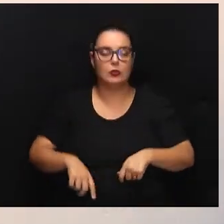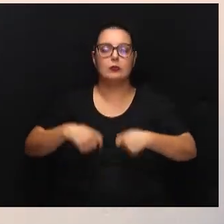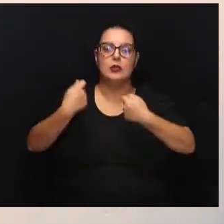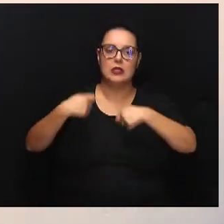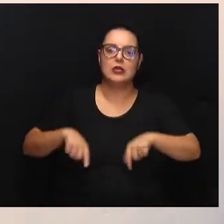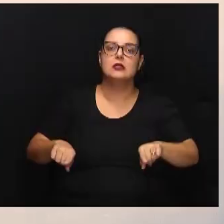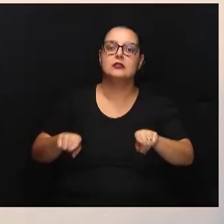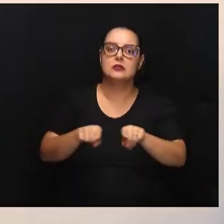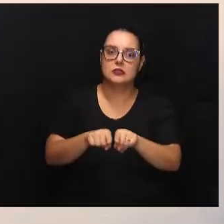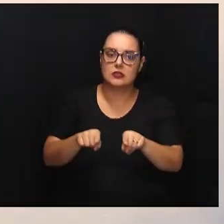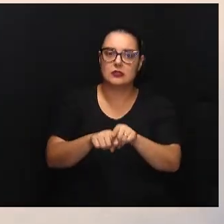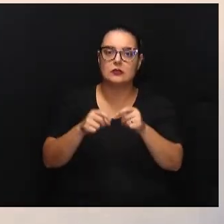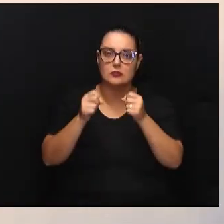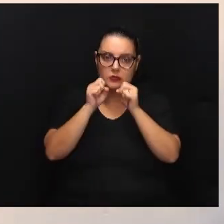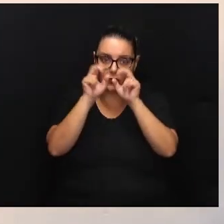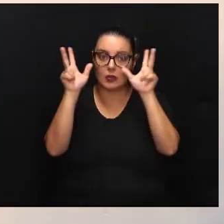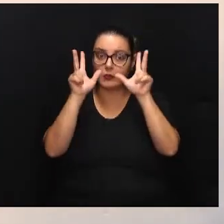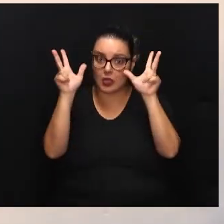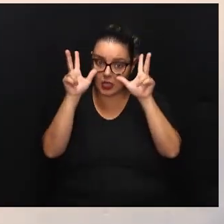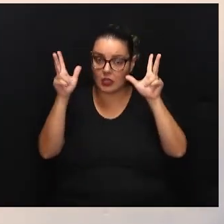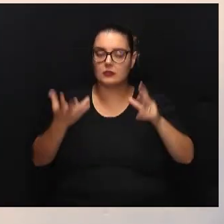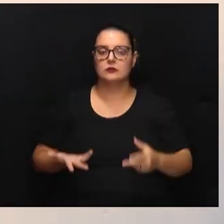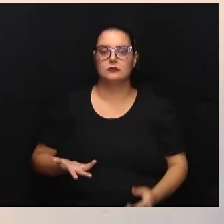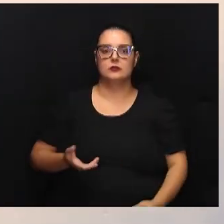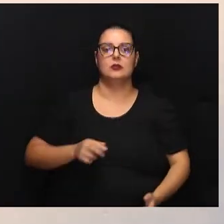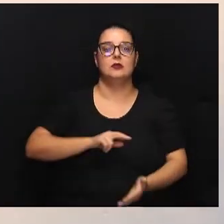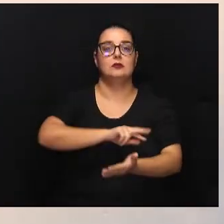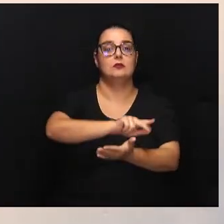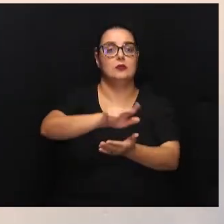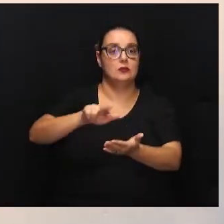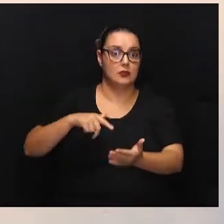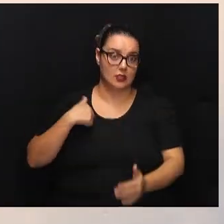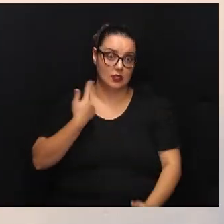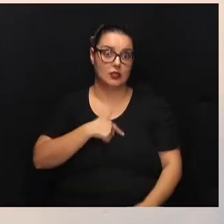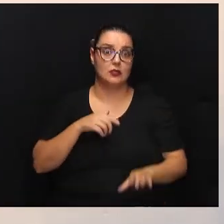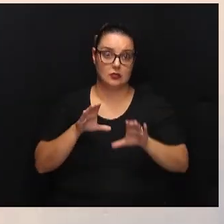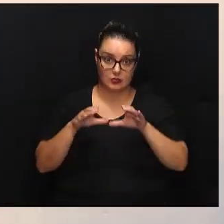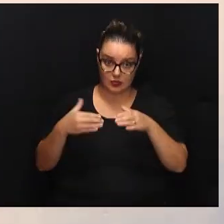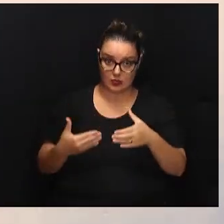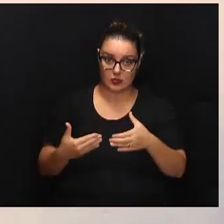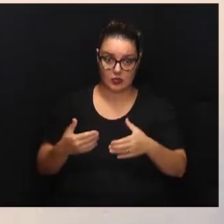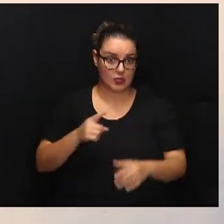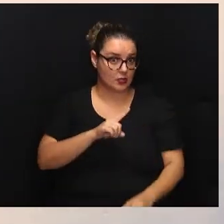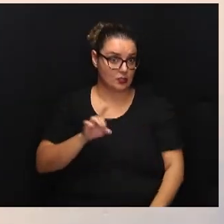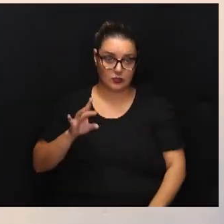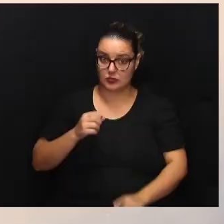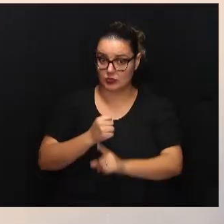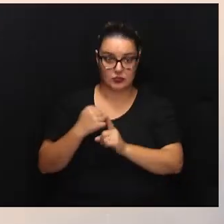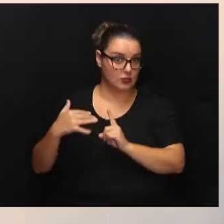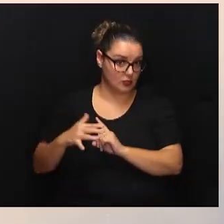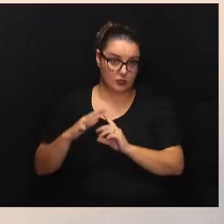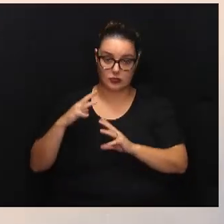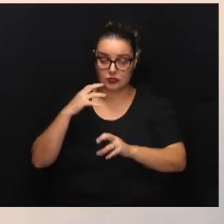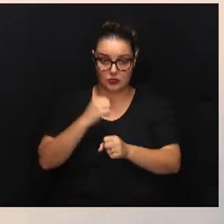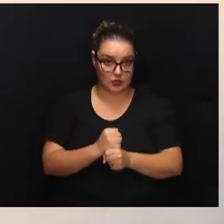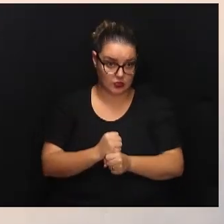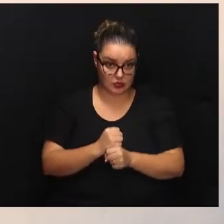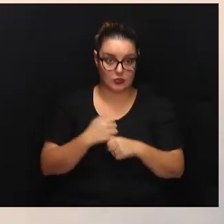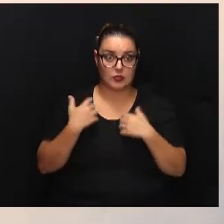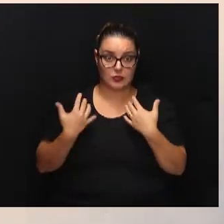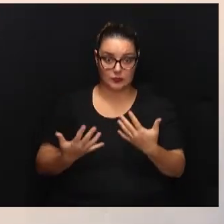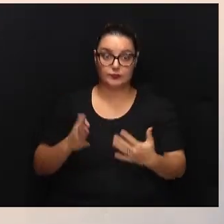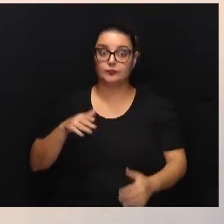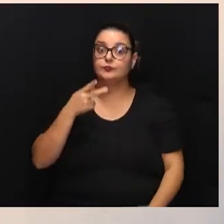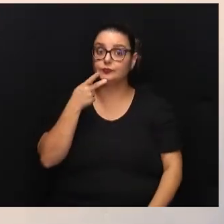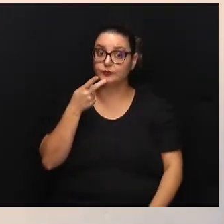a diversidade da nossa comunidade, não só da sociedade no geral. Então, quando se fala que é importante pautar